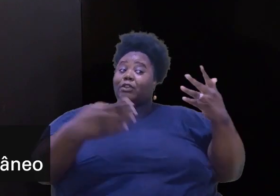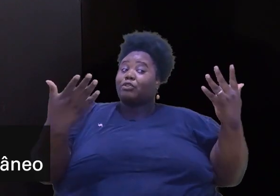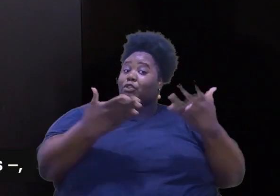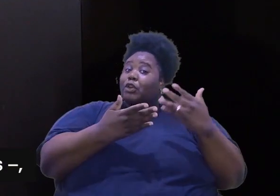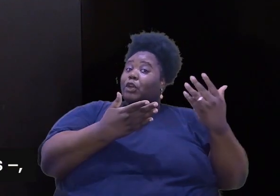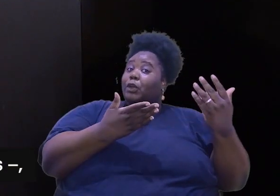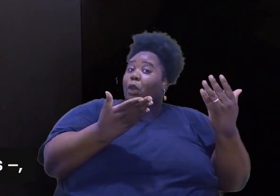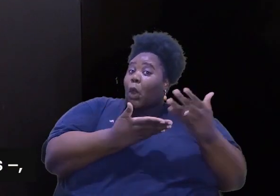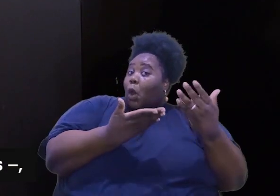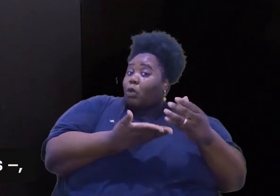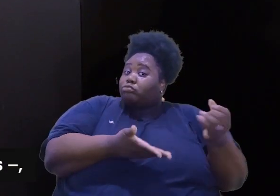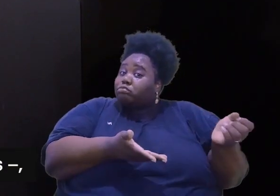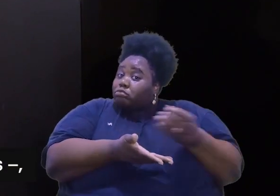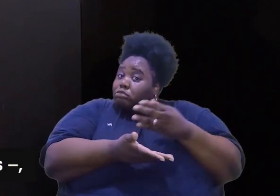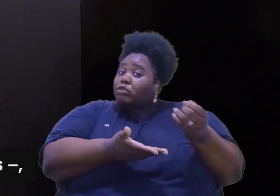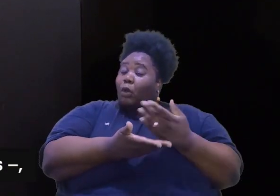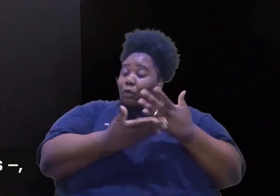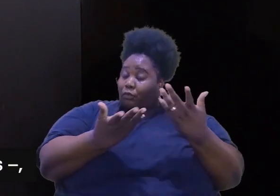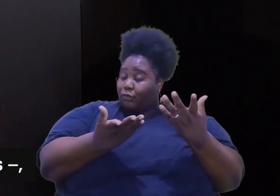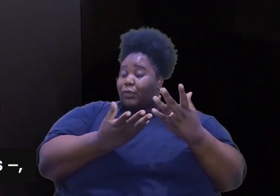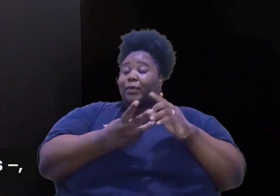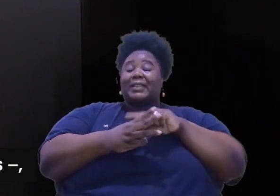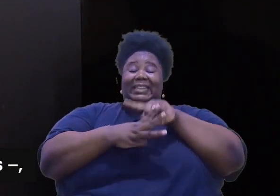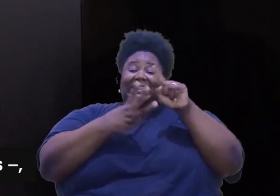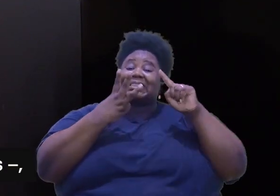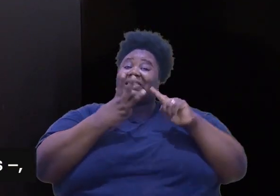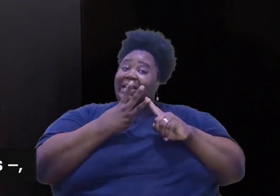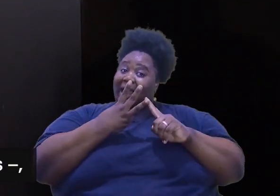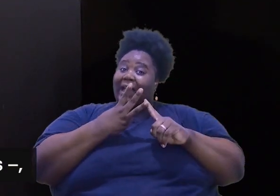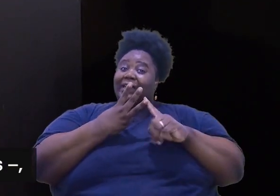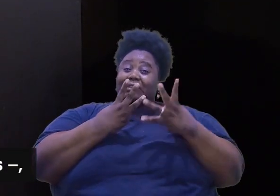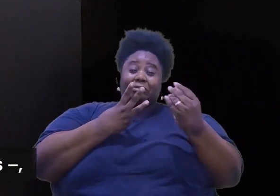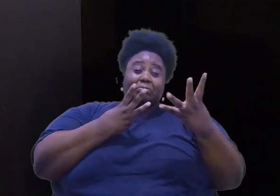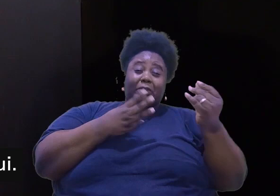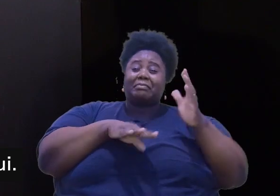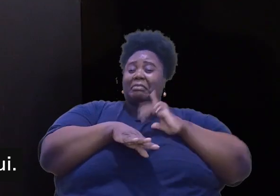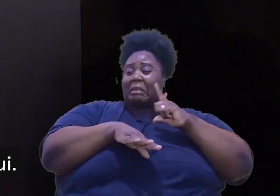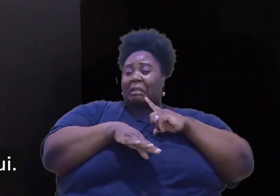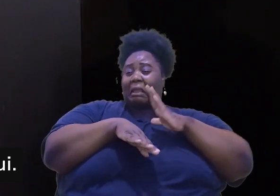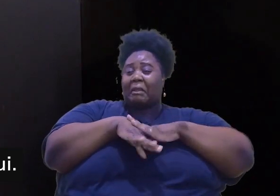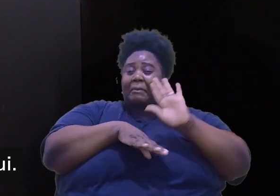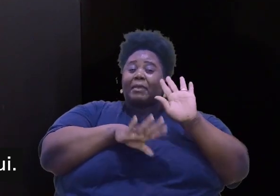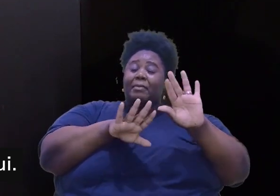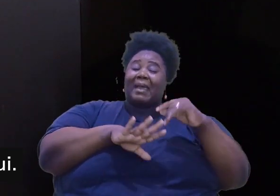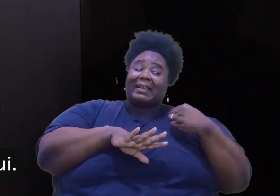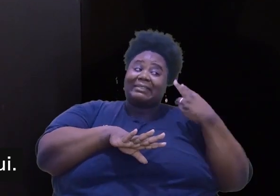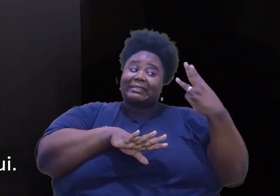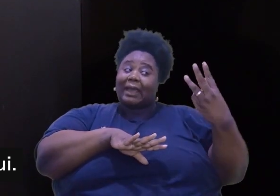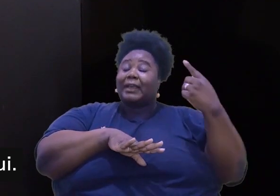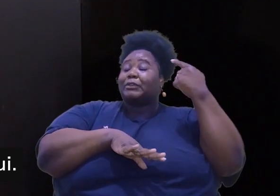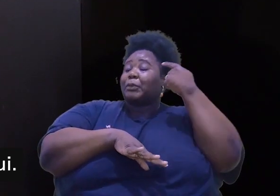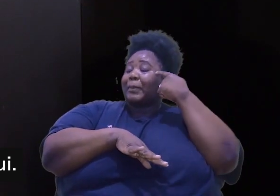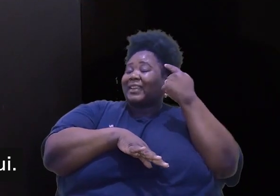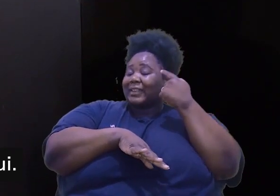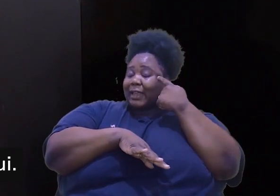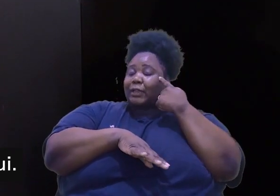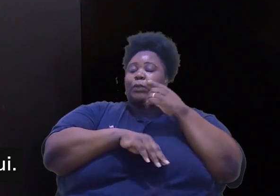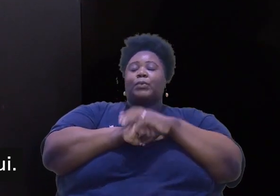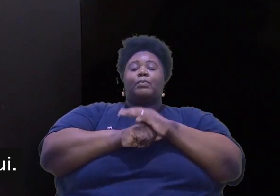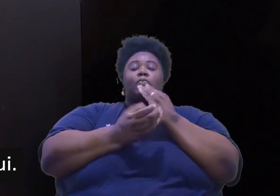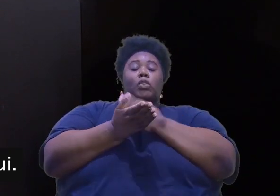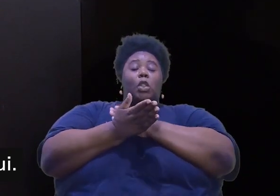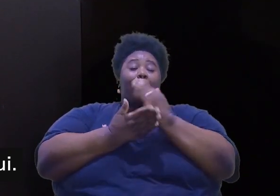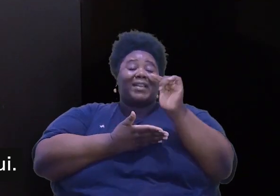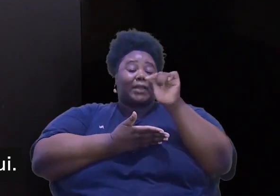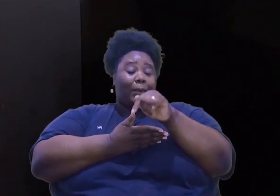contemporâneo, e pelo menos 3 desses, há muito mais, mas 3 desses pensadores partem